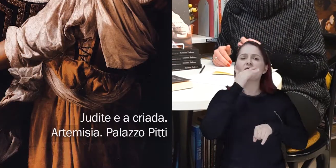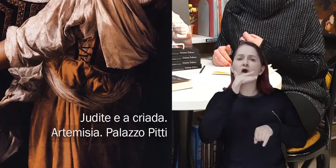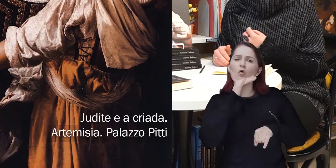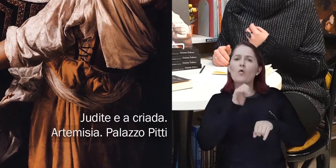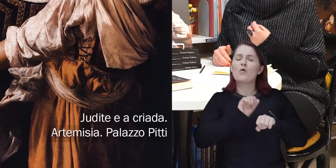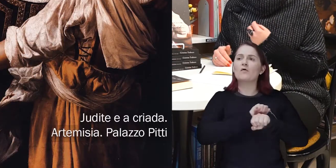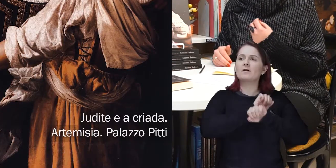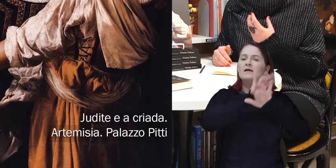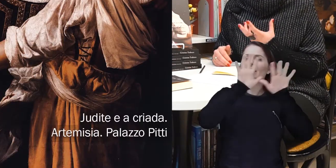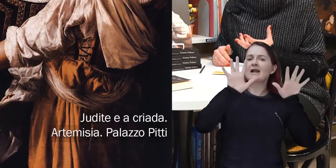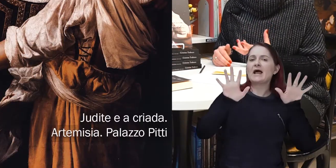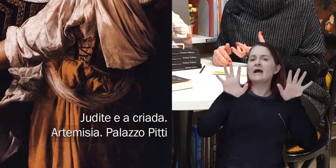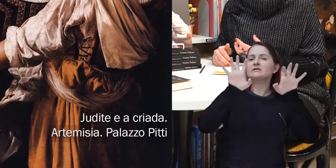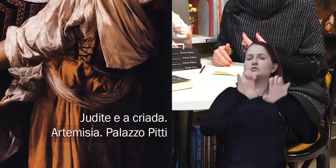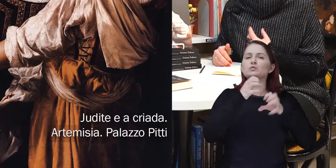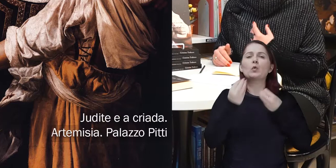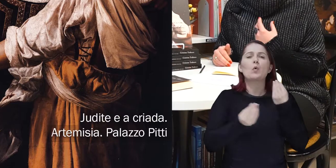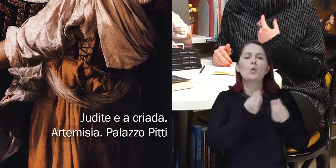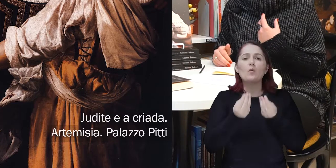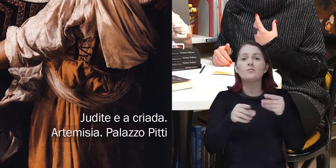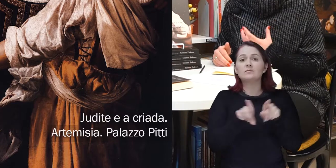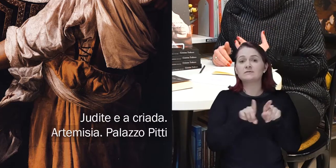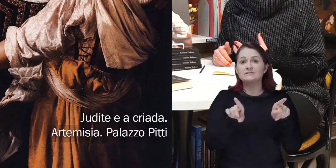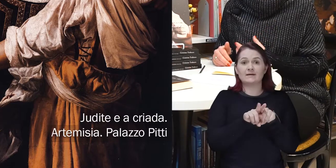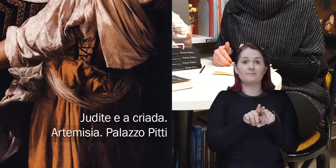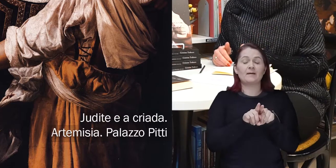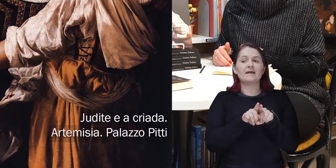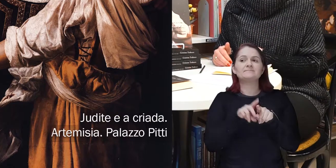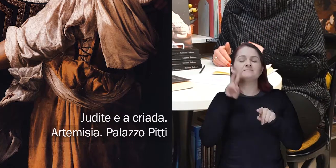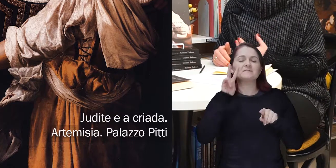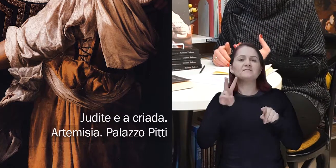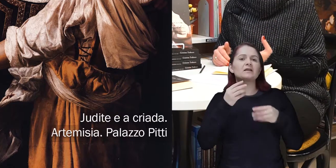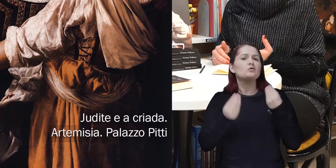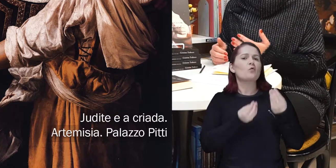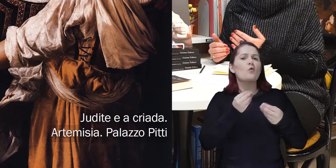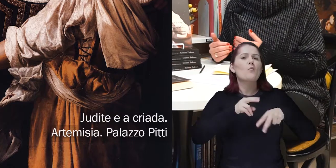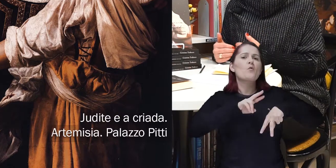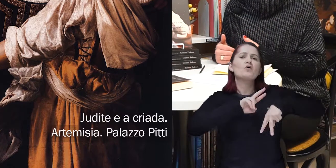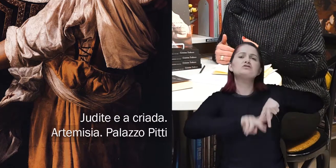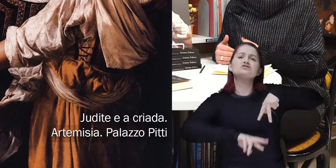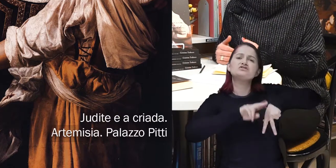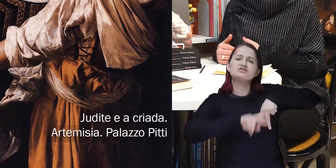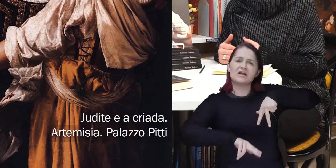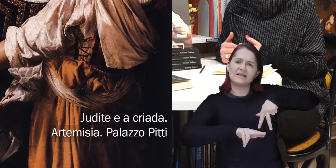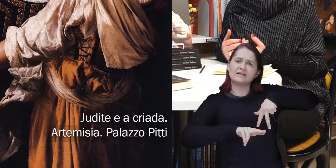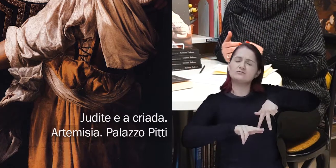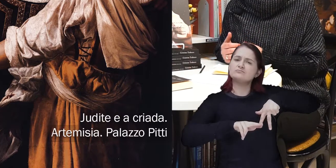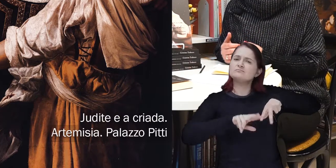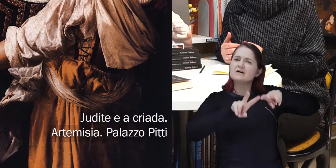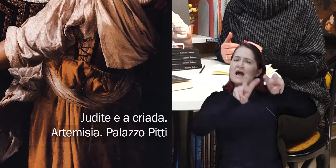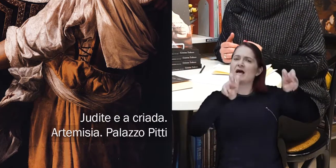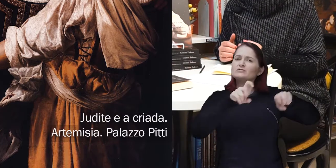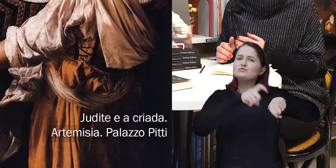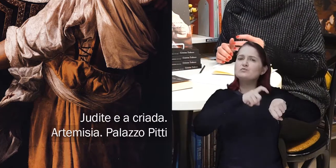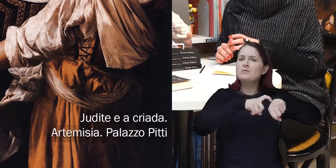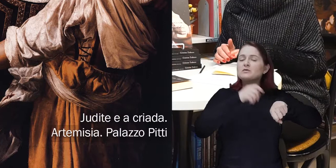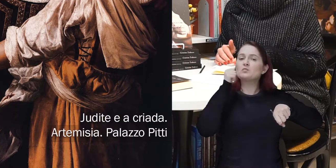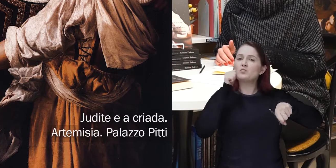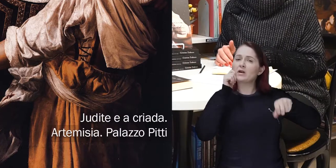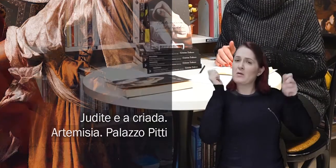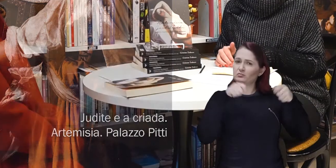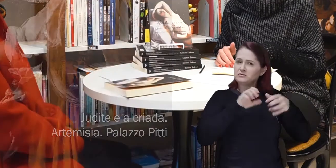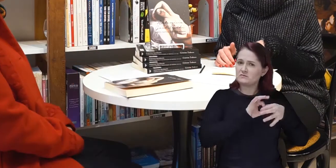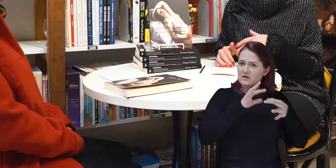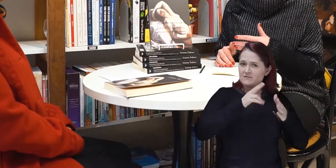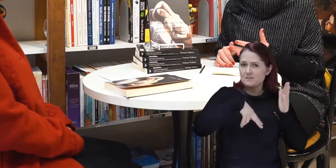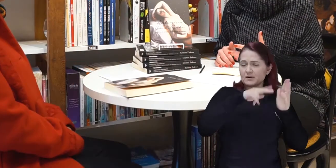no período, usos de claro e escuro, de efeitos cromáticos, e ora confrontando algumas visões de gênero no que se